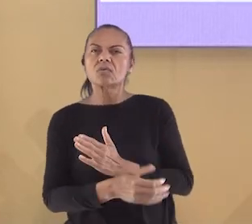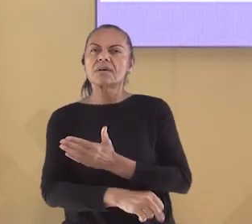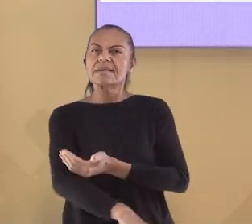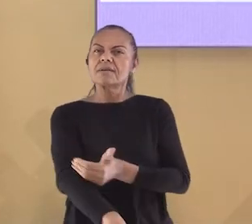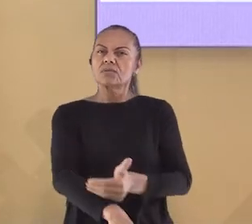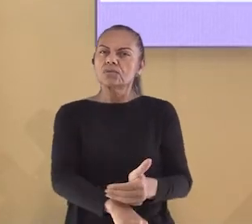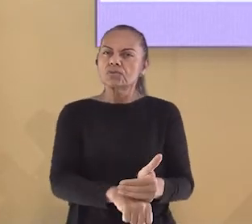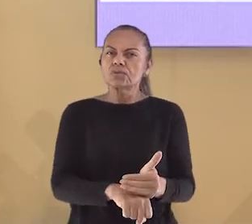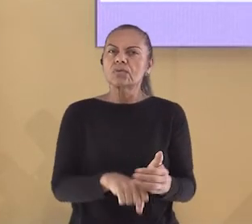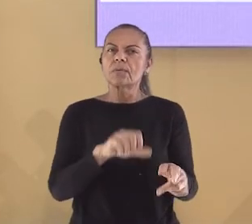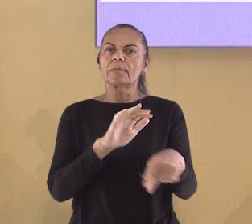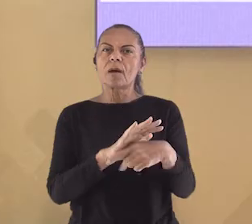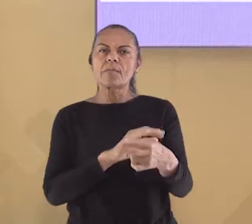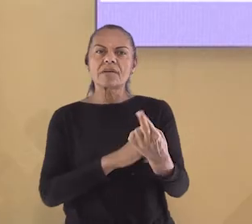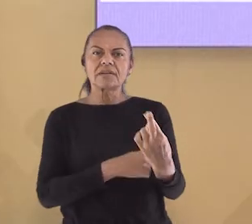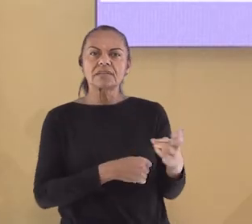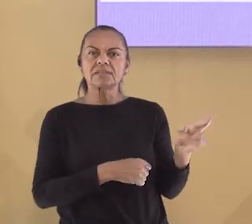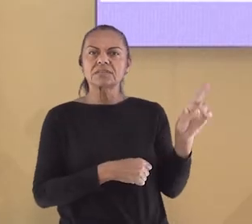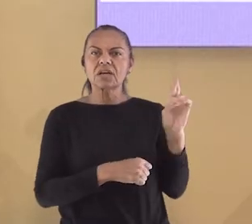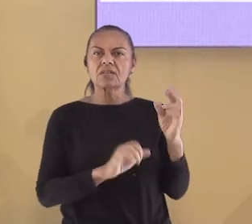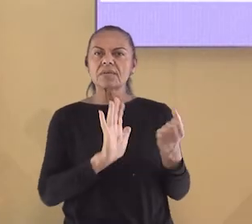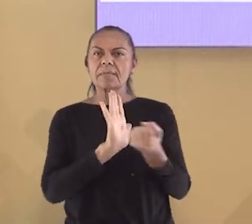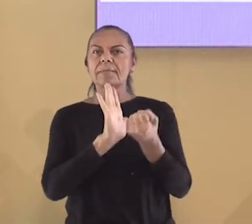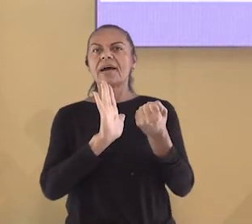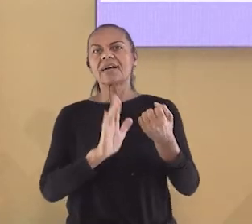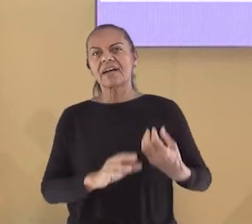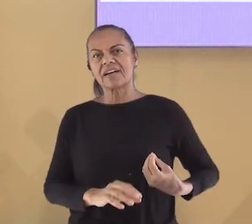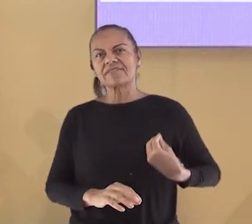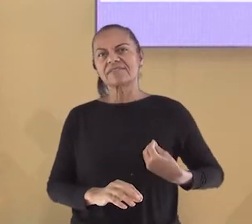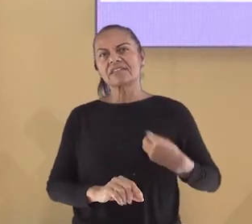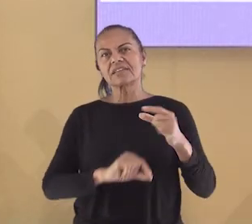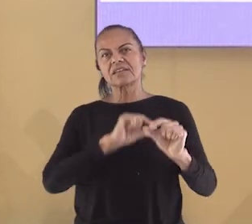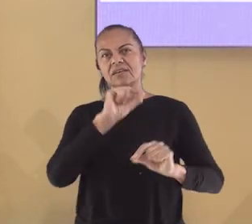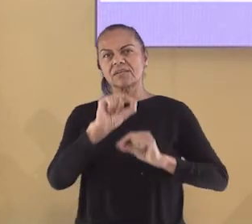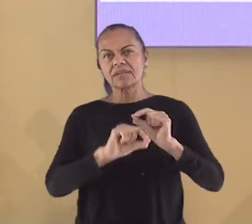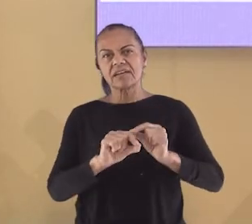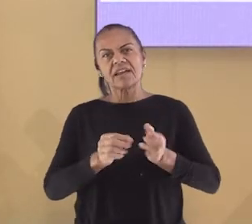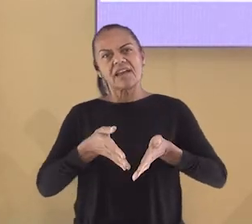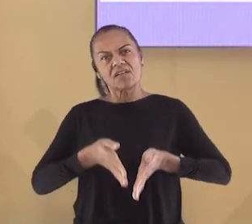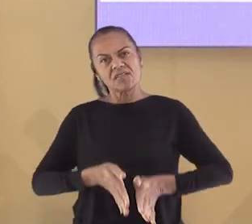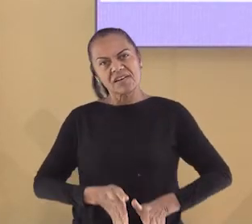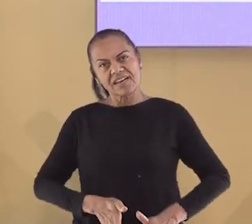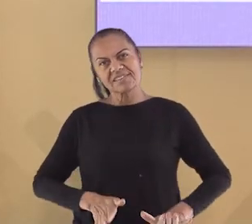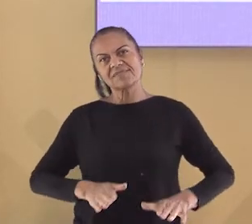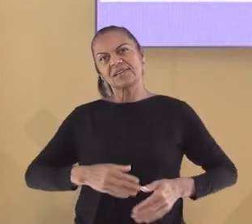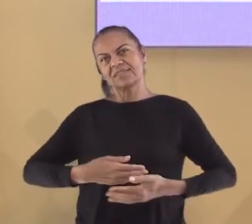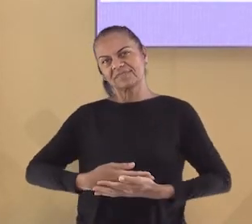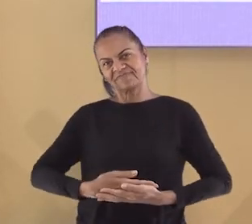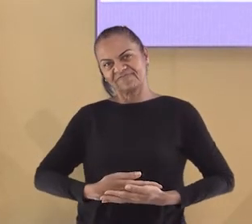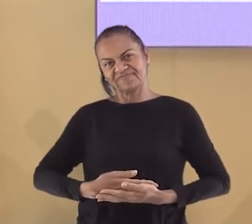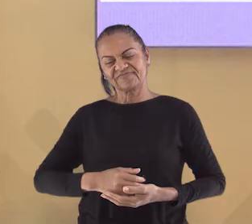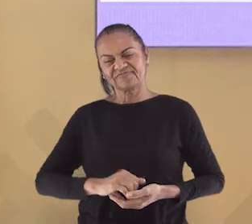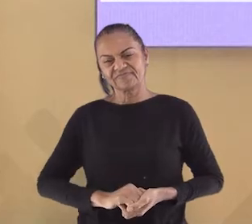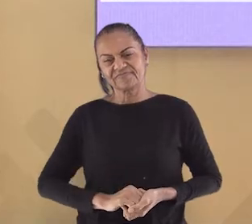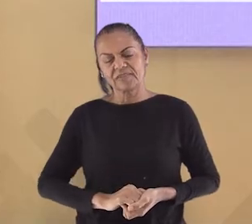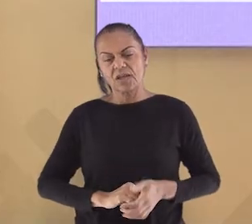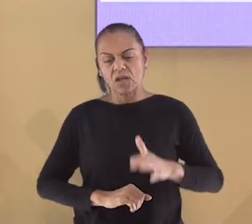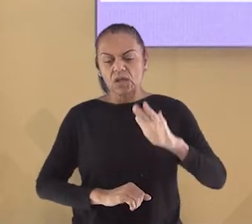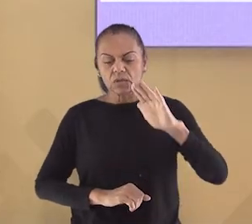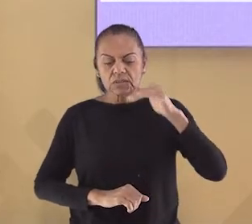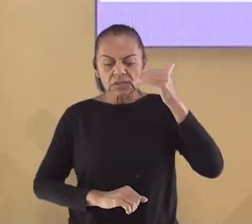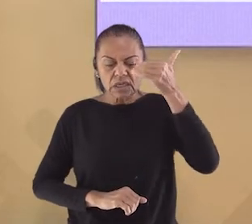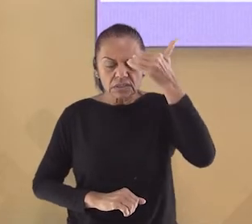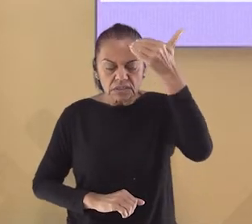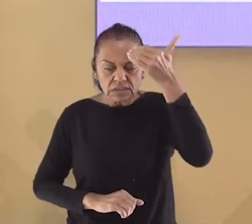religiosos realizados em momentos marcantes da vida, que é o nascimento. Olha que legal! No